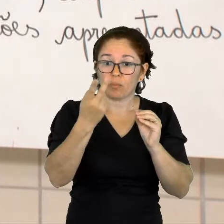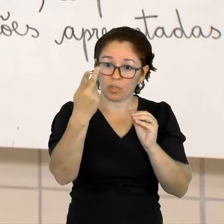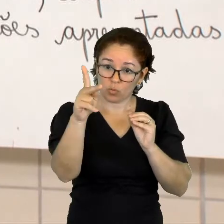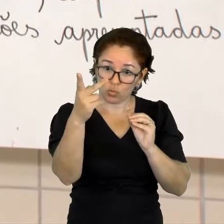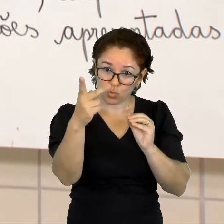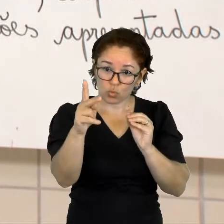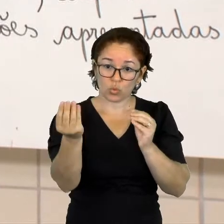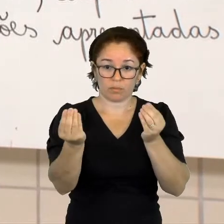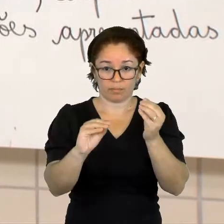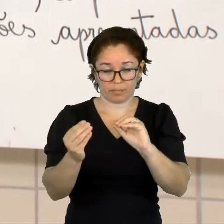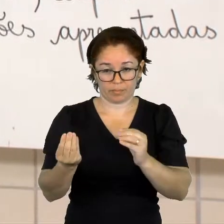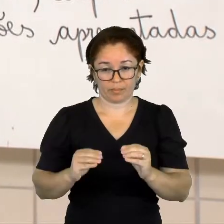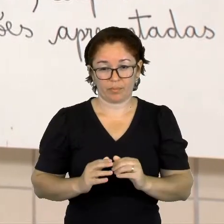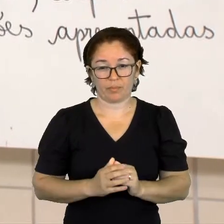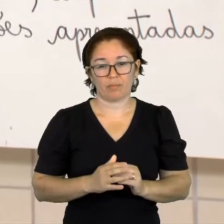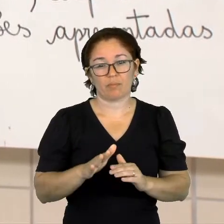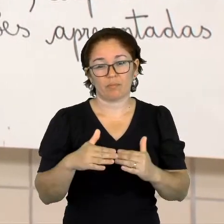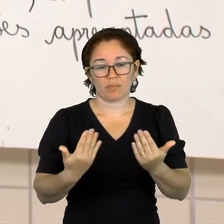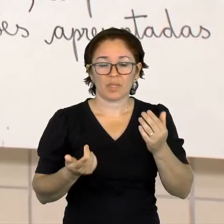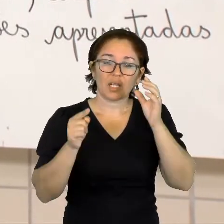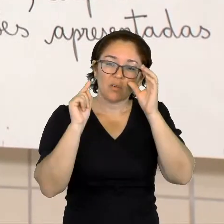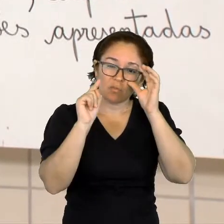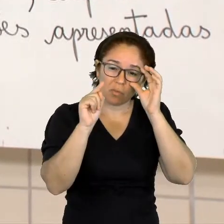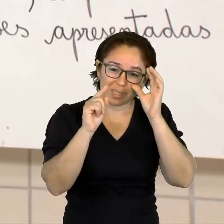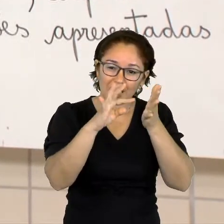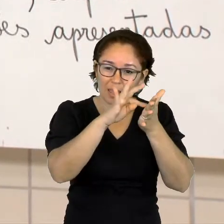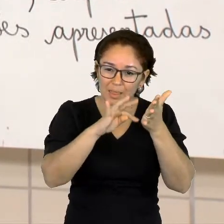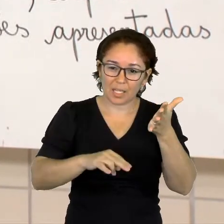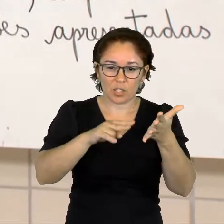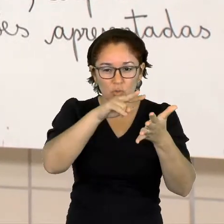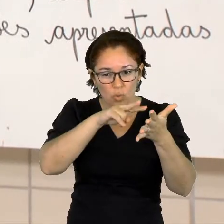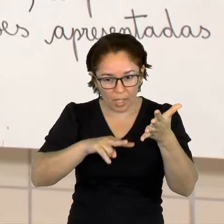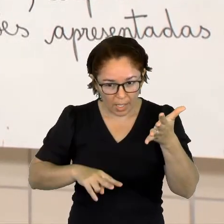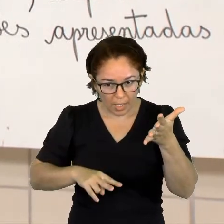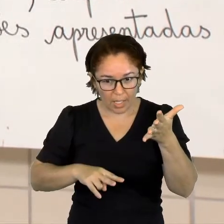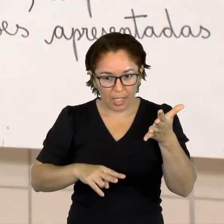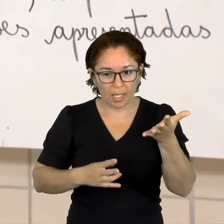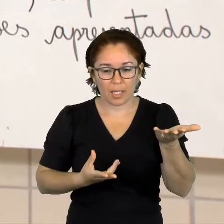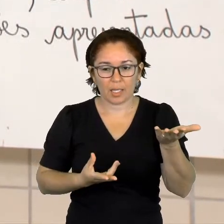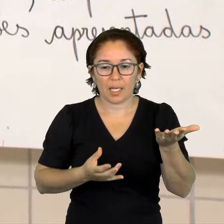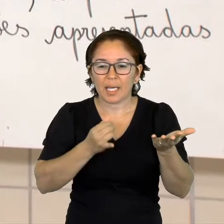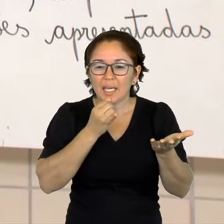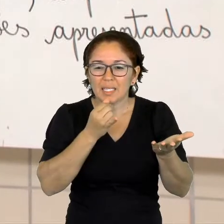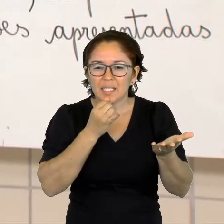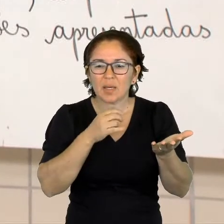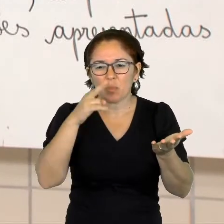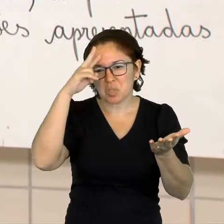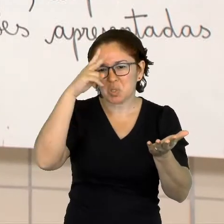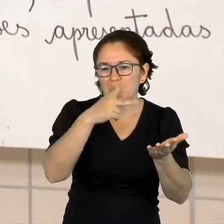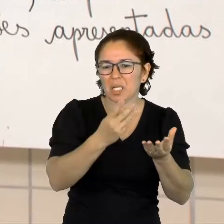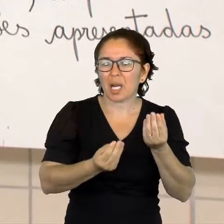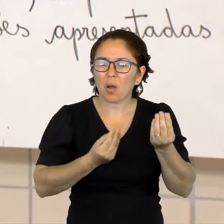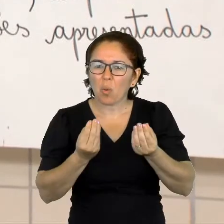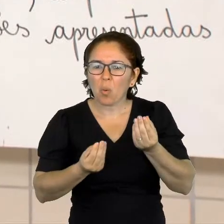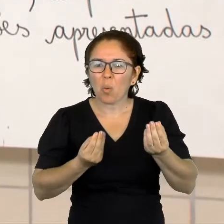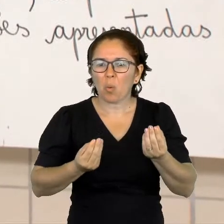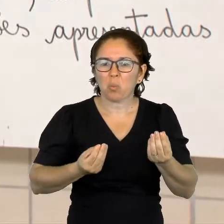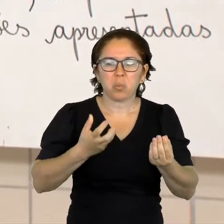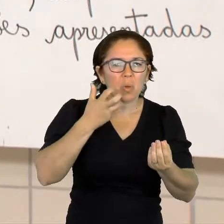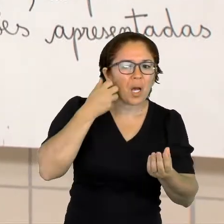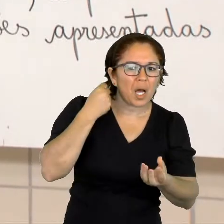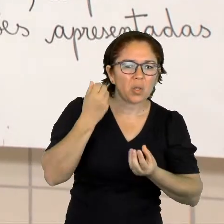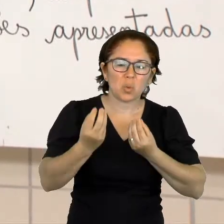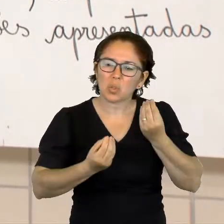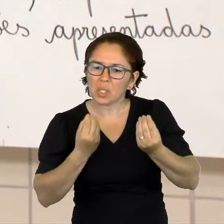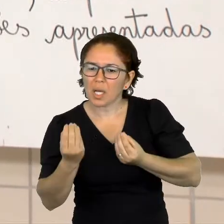vão resumir, contar como que acontece, né? Como é que a Liesl foi adotada, por que ela foi adotada, como é que ela